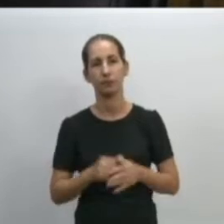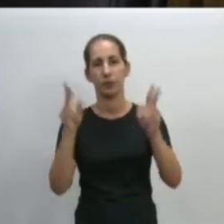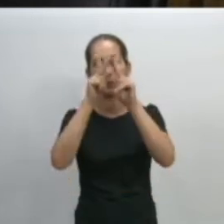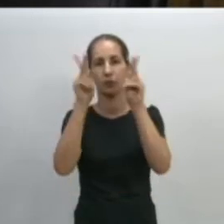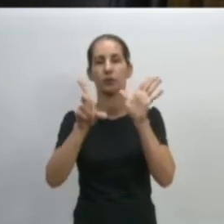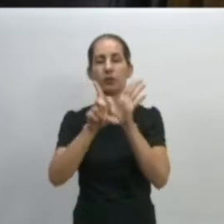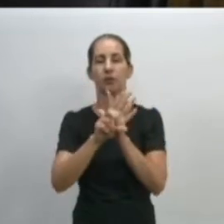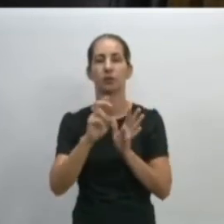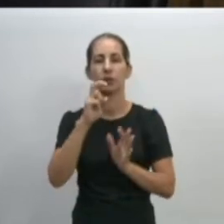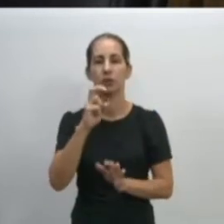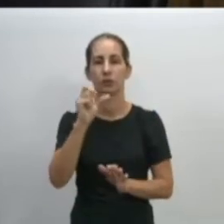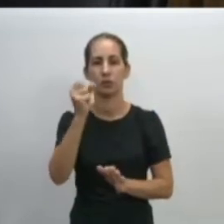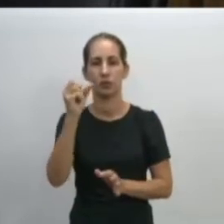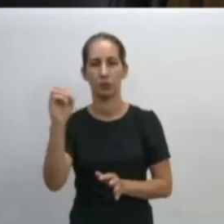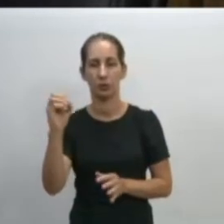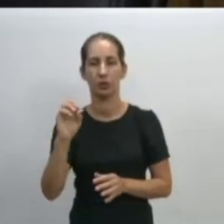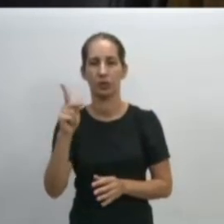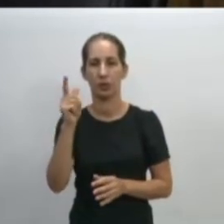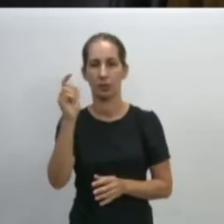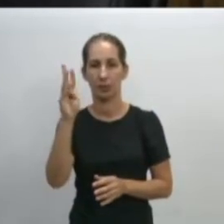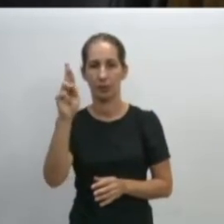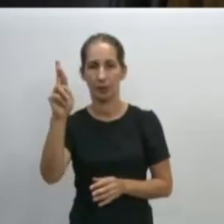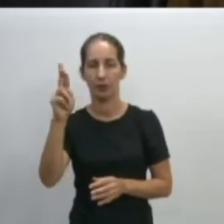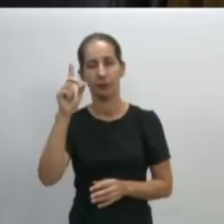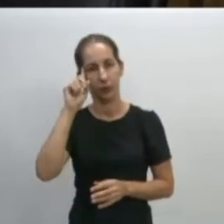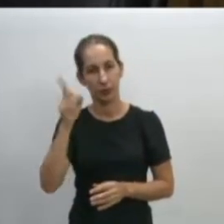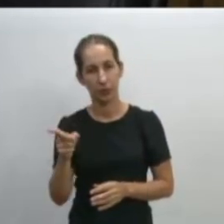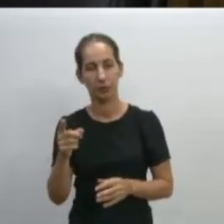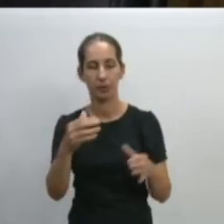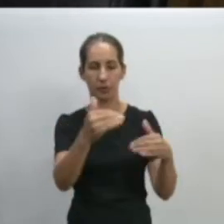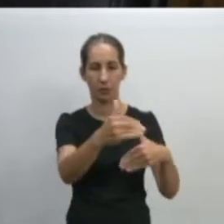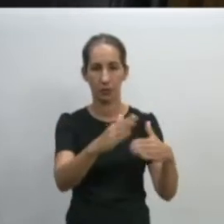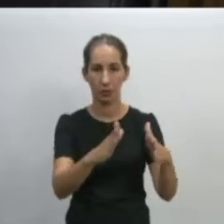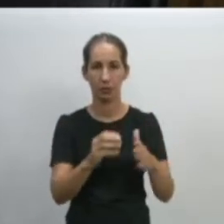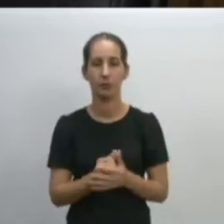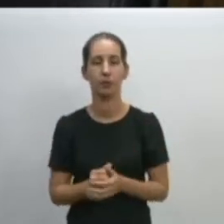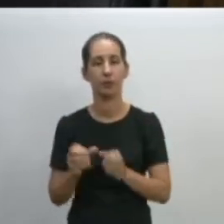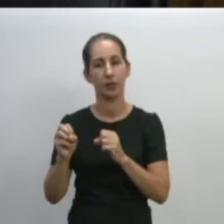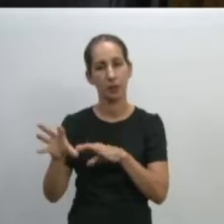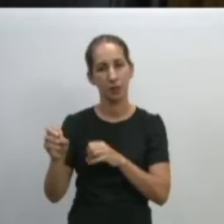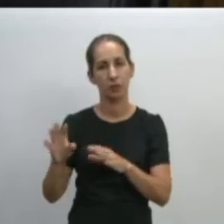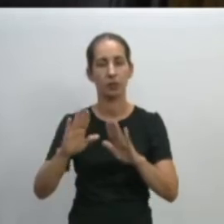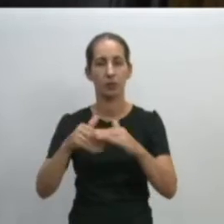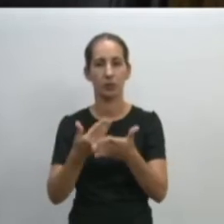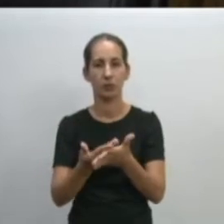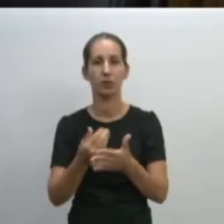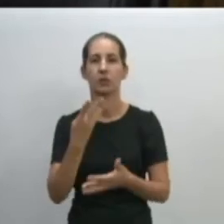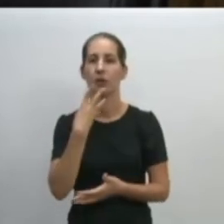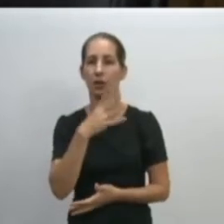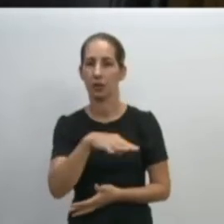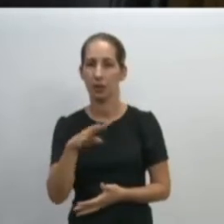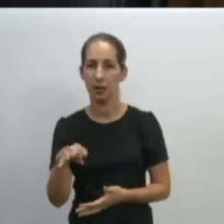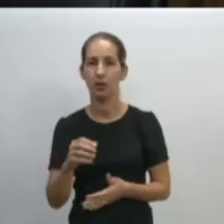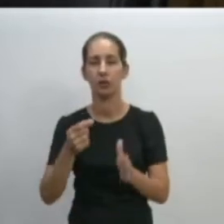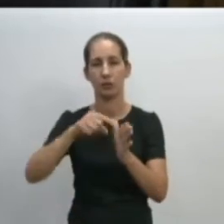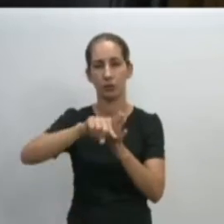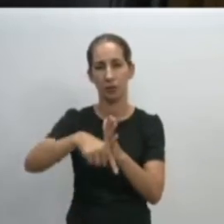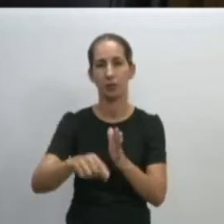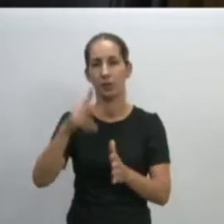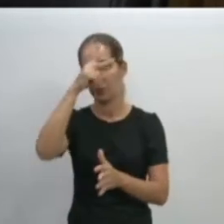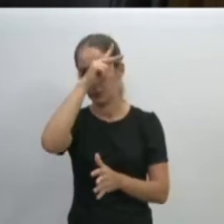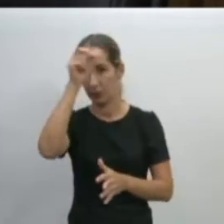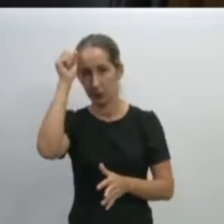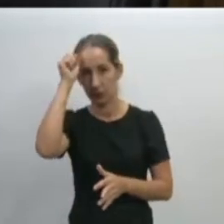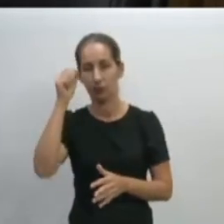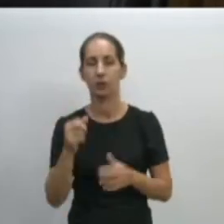Projeto de lei 580, vereador Kleber Fernandes, determina que os estabelecimentos de ensino e de educação infantil e fundamental do